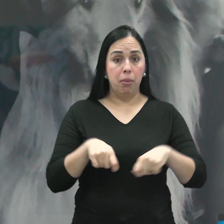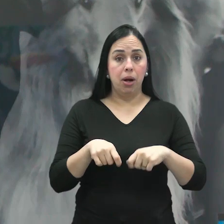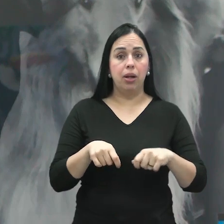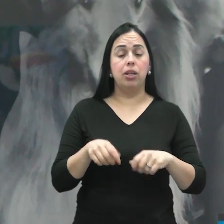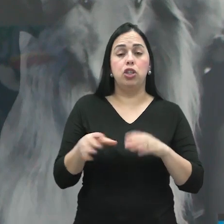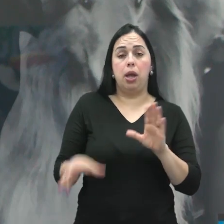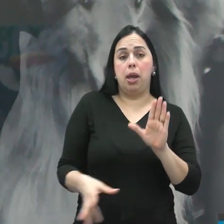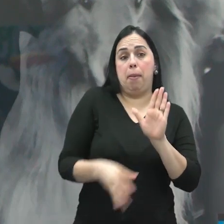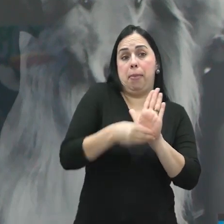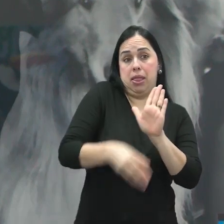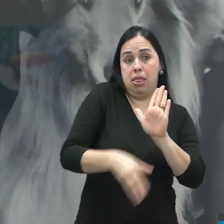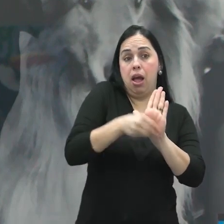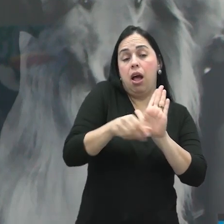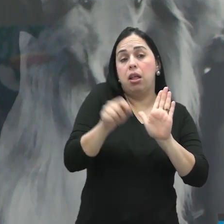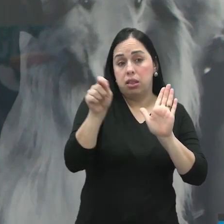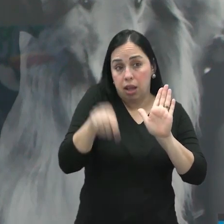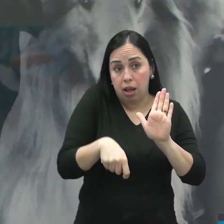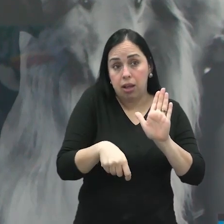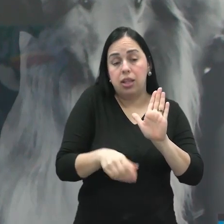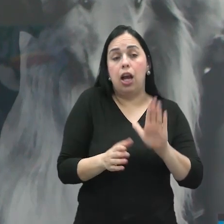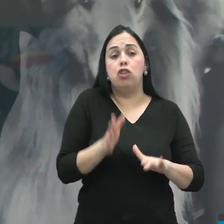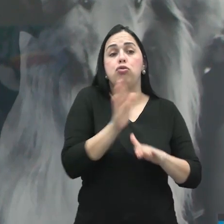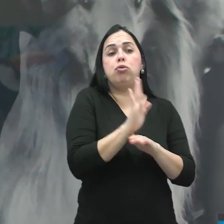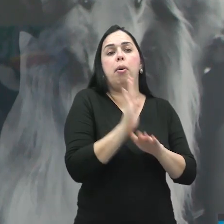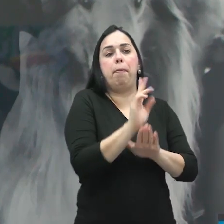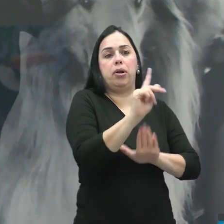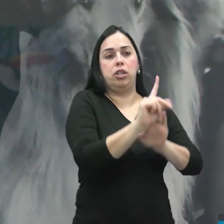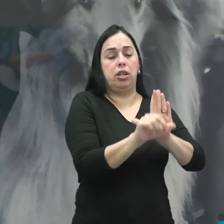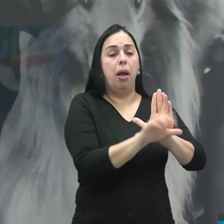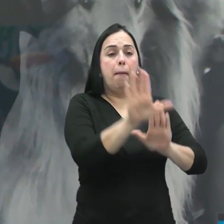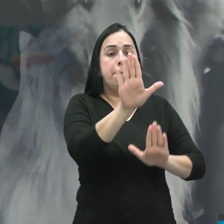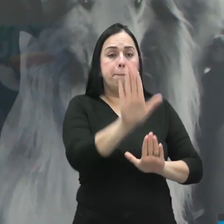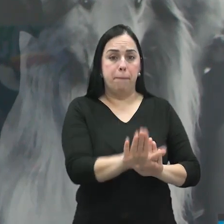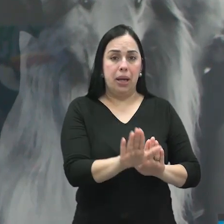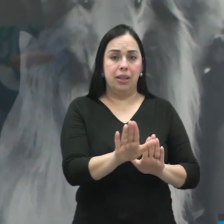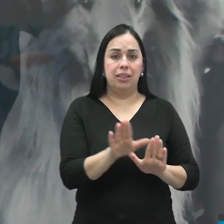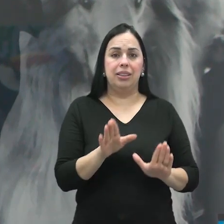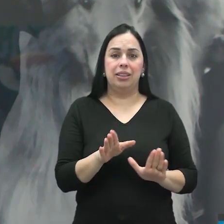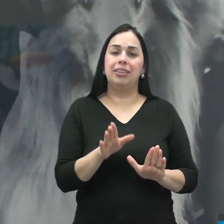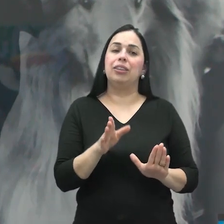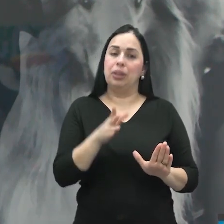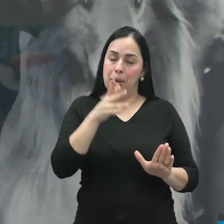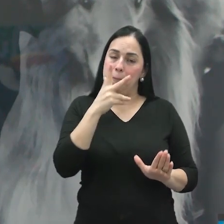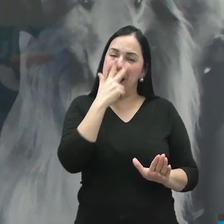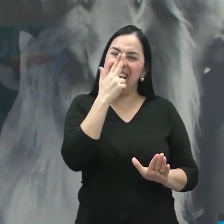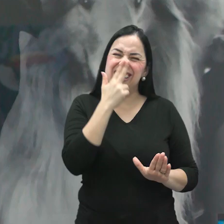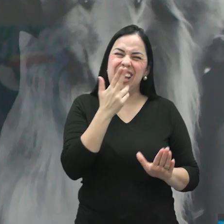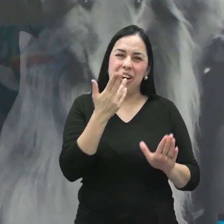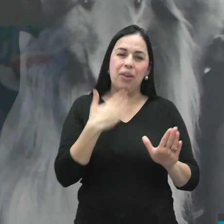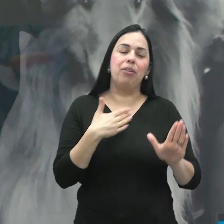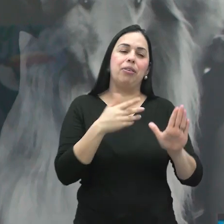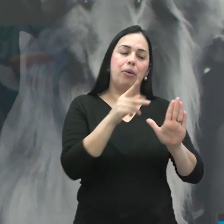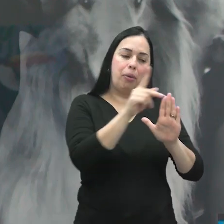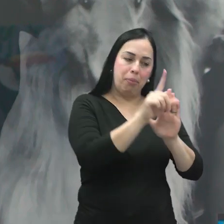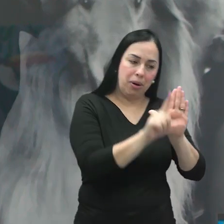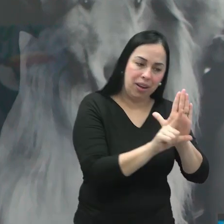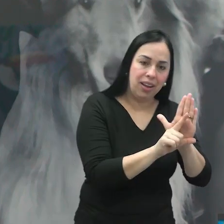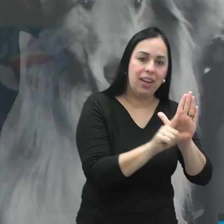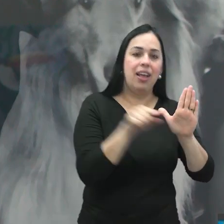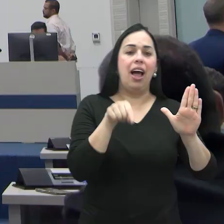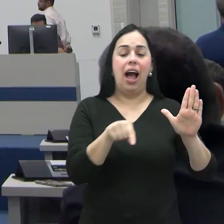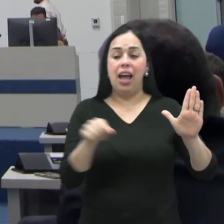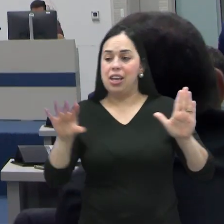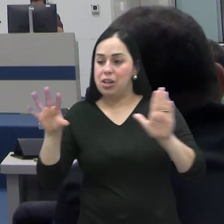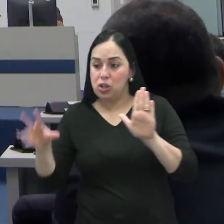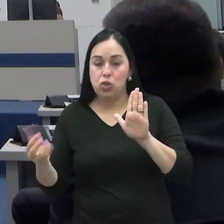possibilidade de apresentar uma emenda, o que fortalece ainda mais o projeto, mas é assim, é uma estaca zero, né? Começa tudo de novo com as comissões, o